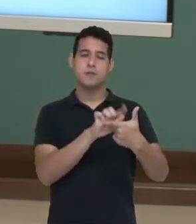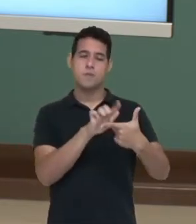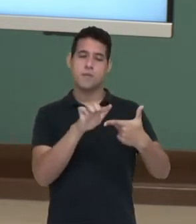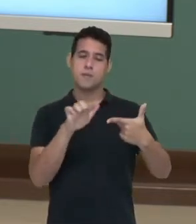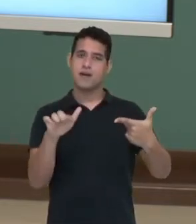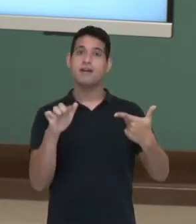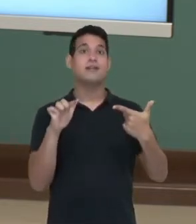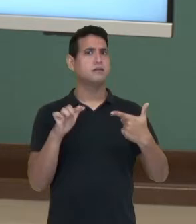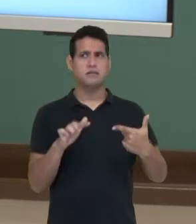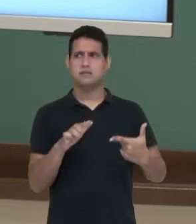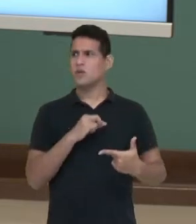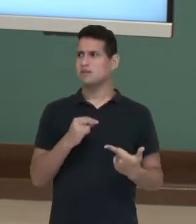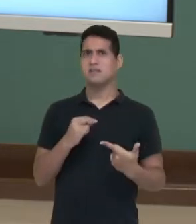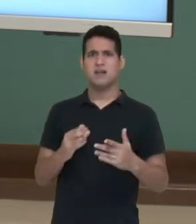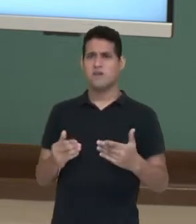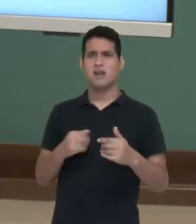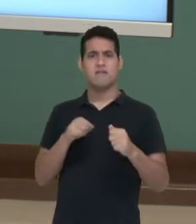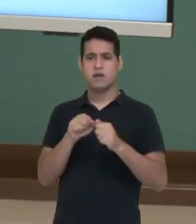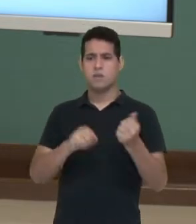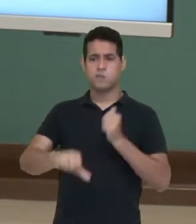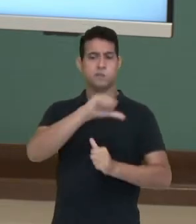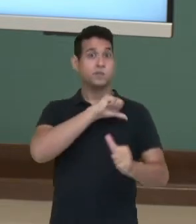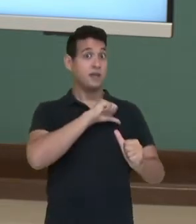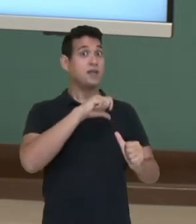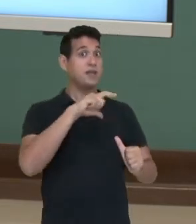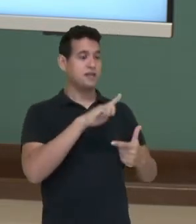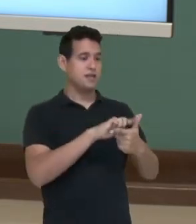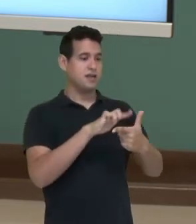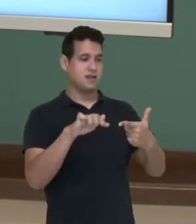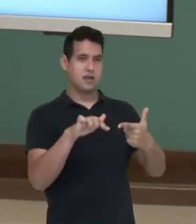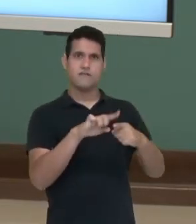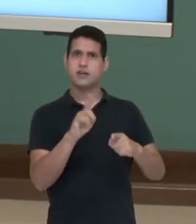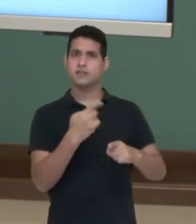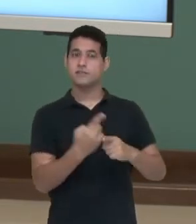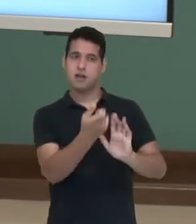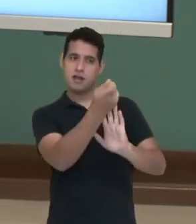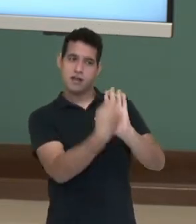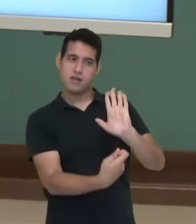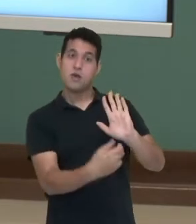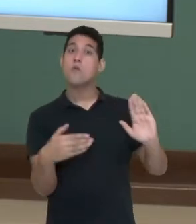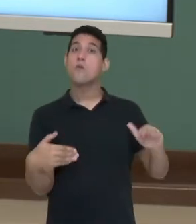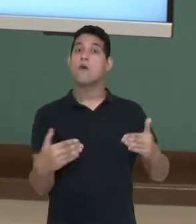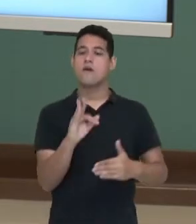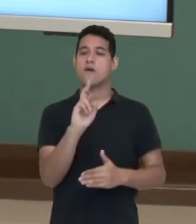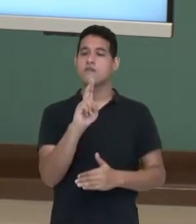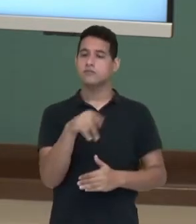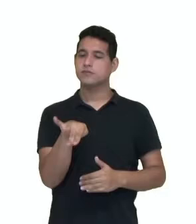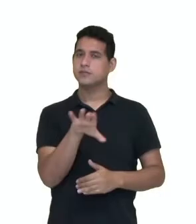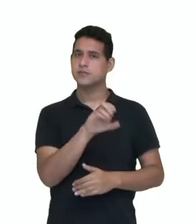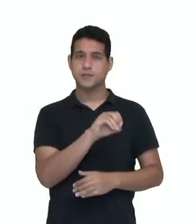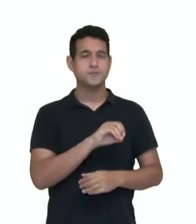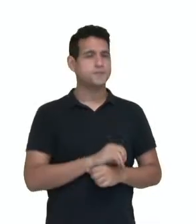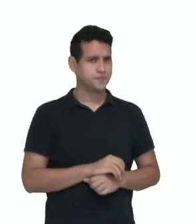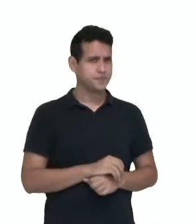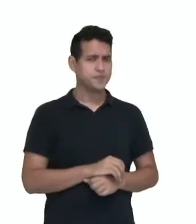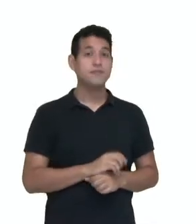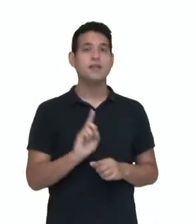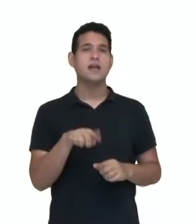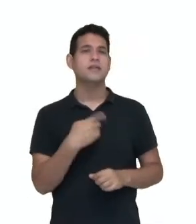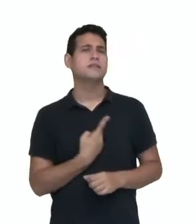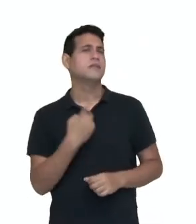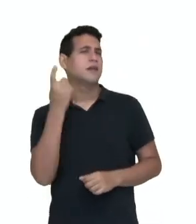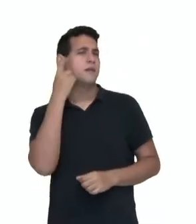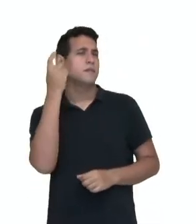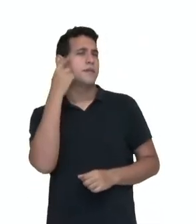gráfico. Opa, então agora nós vamos fazer o contrário, hein? Tem o gráfico, vamos escrever a função, tá bom? Vamos pensar